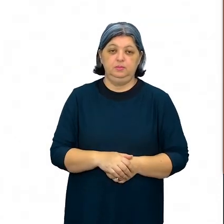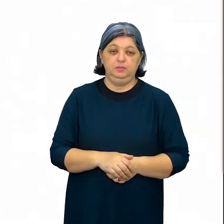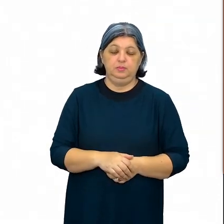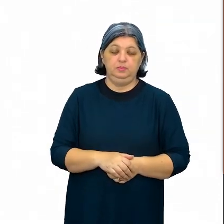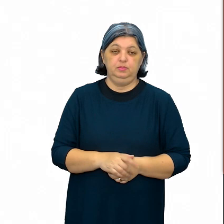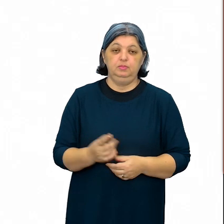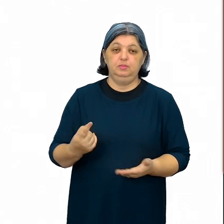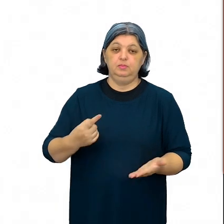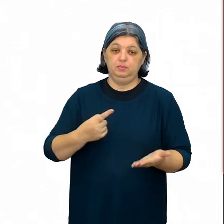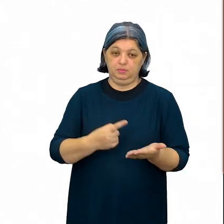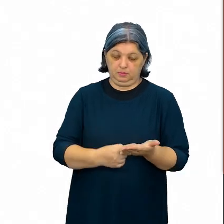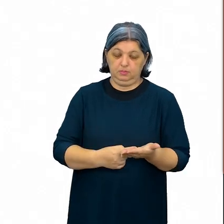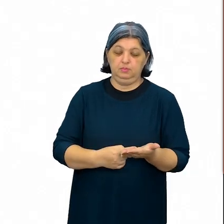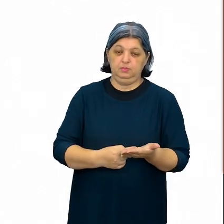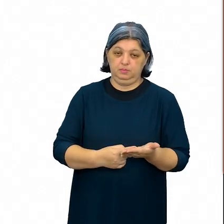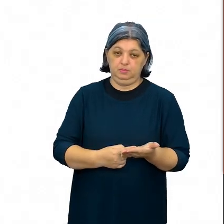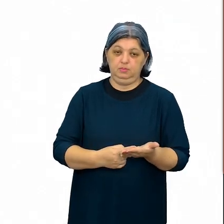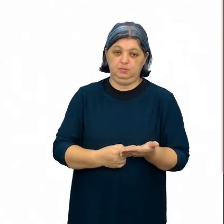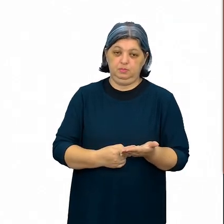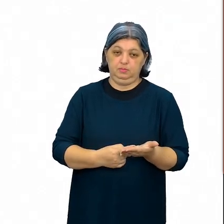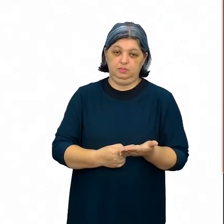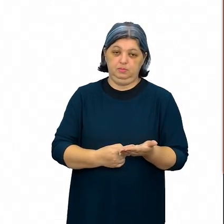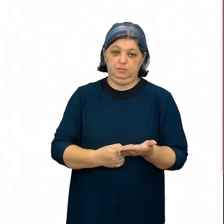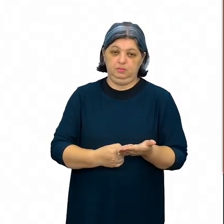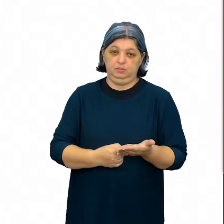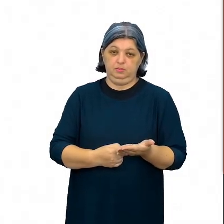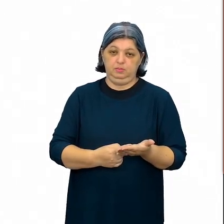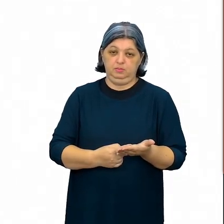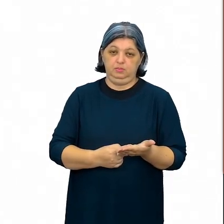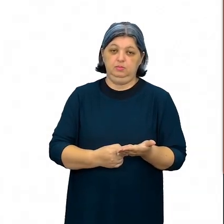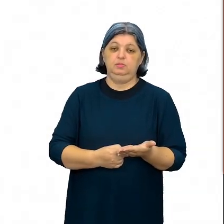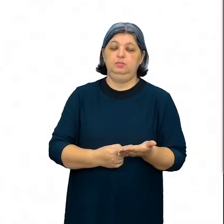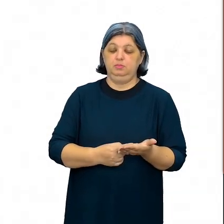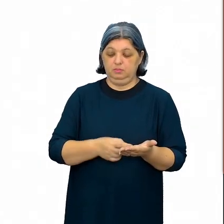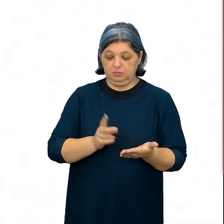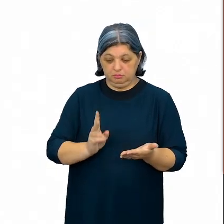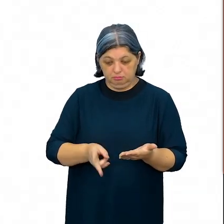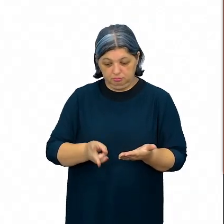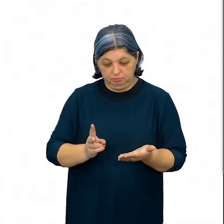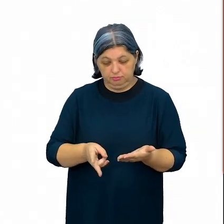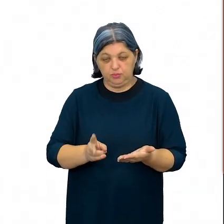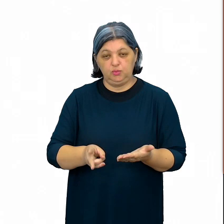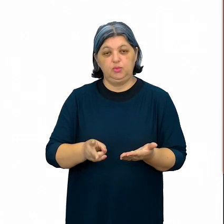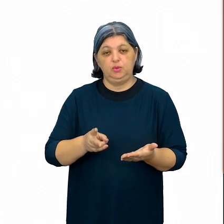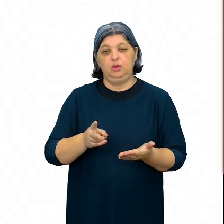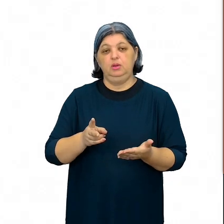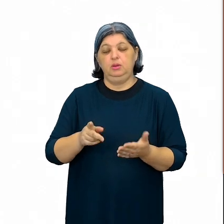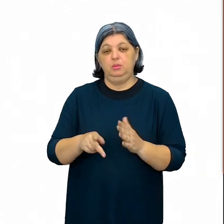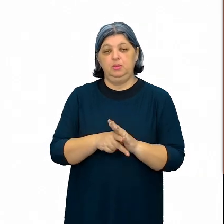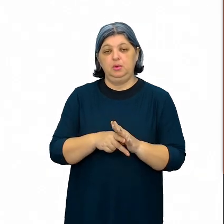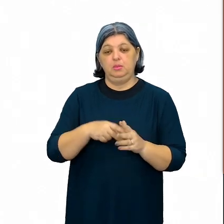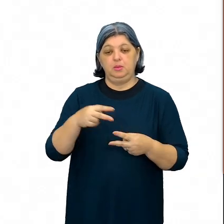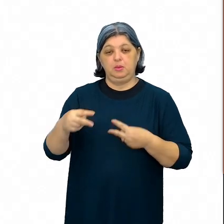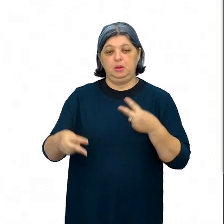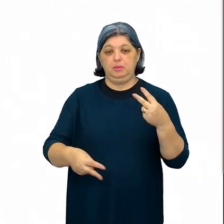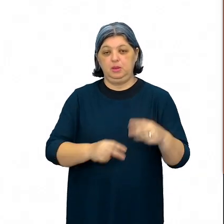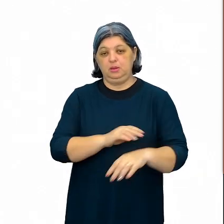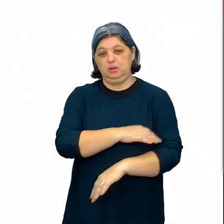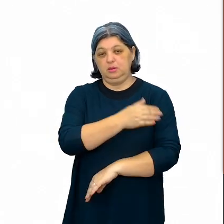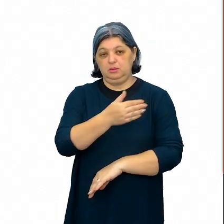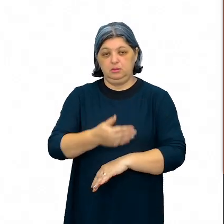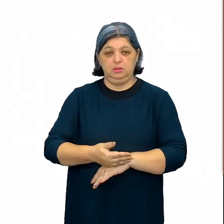compromisso a gente vem atendendo ele durante todo o bimestre então começou aqui com a sequência